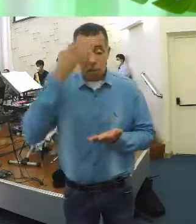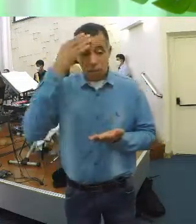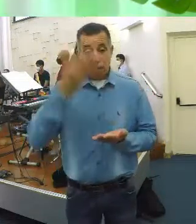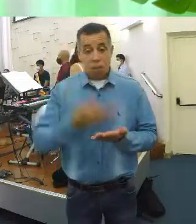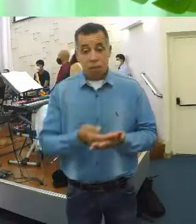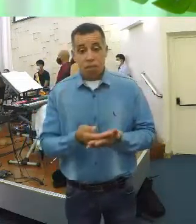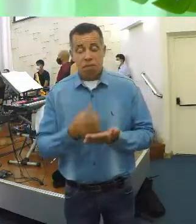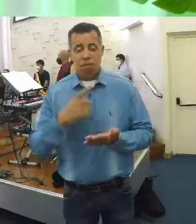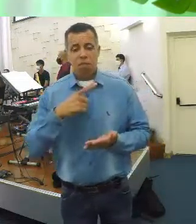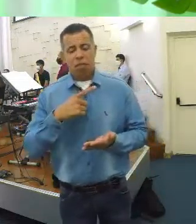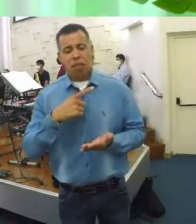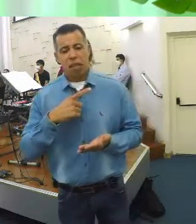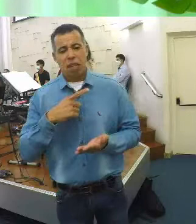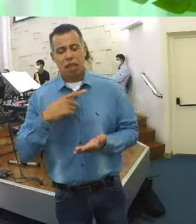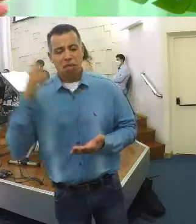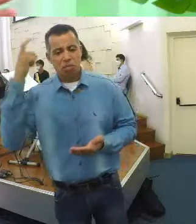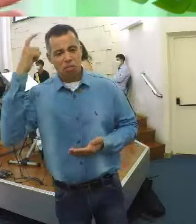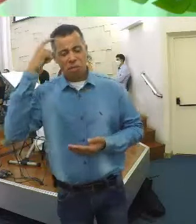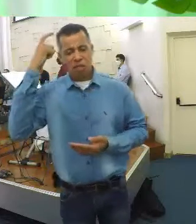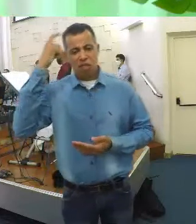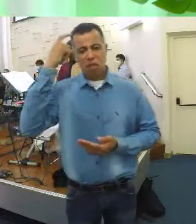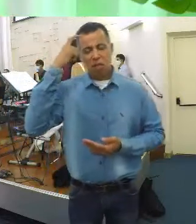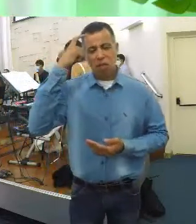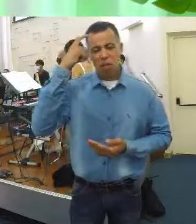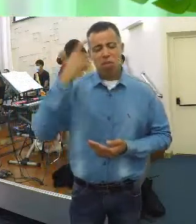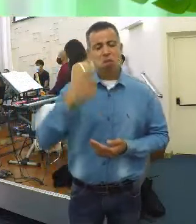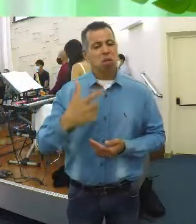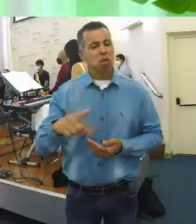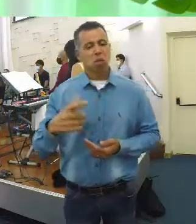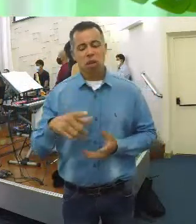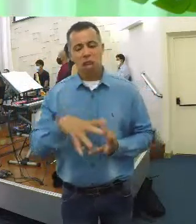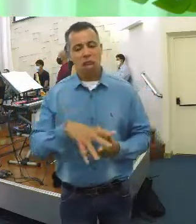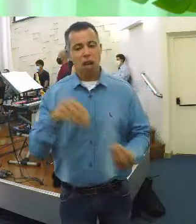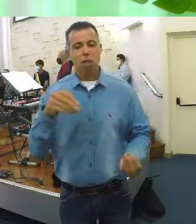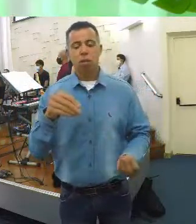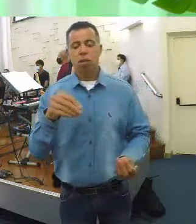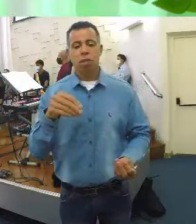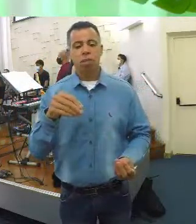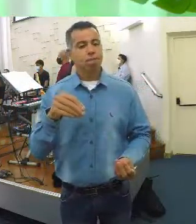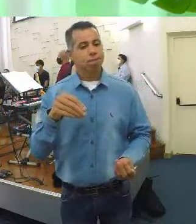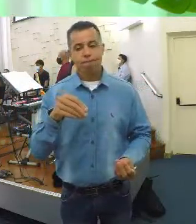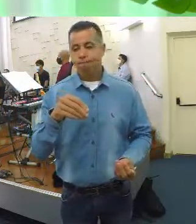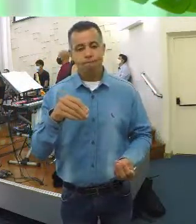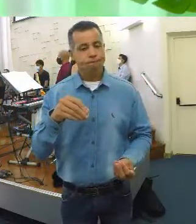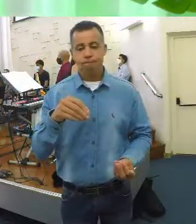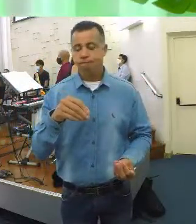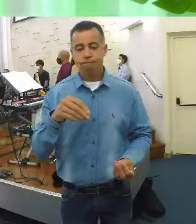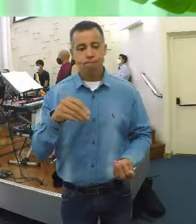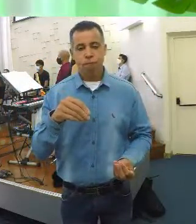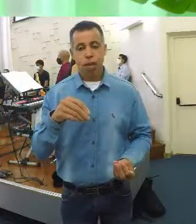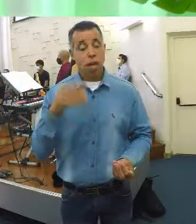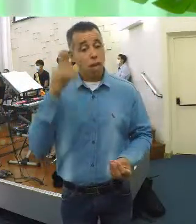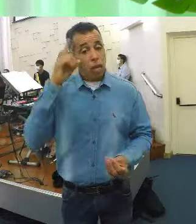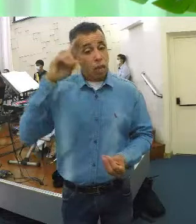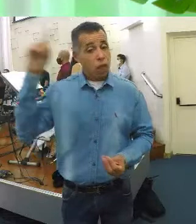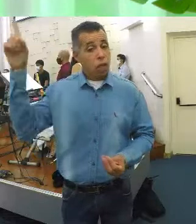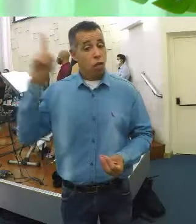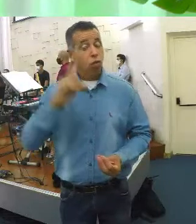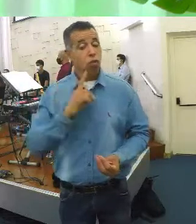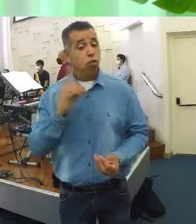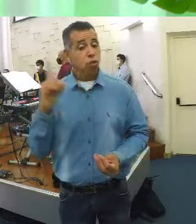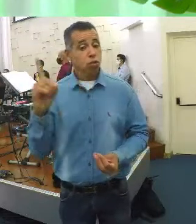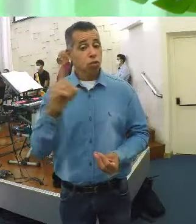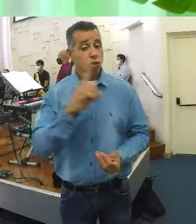tem apenas cérebro e não tem alma. Não é verdade. Deus nos criou com uma alma, irmãos. Nós temos espírito